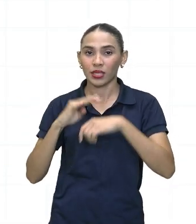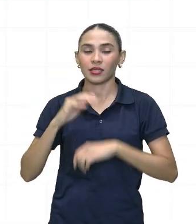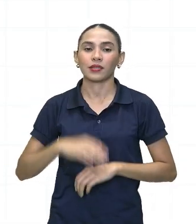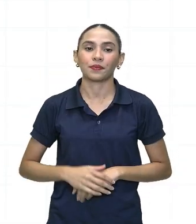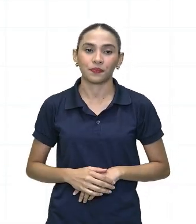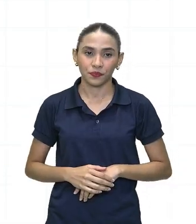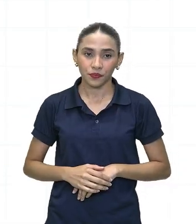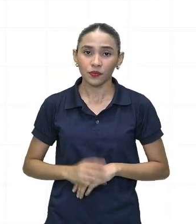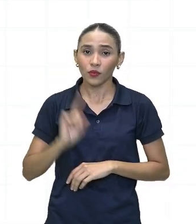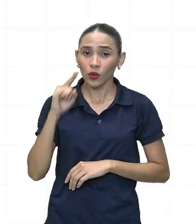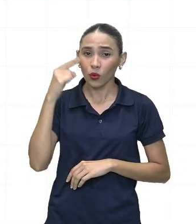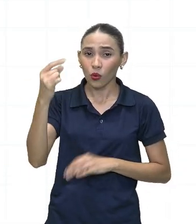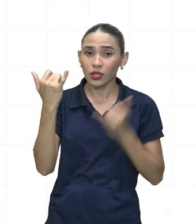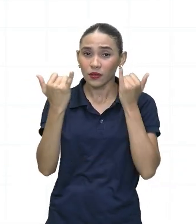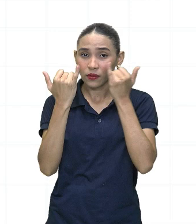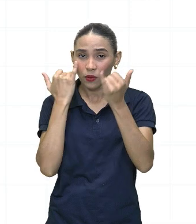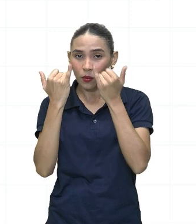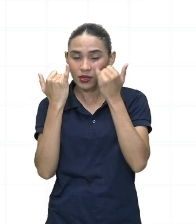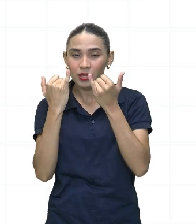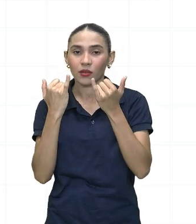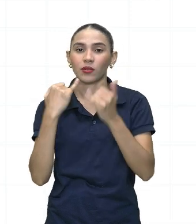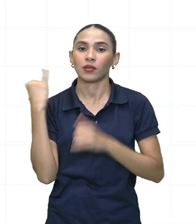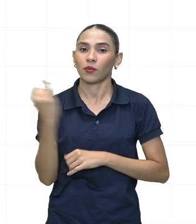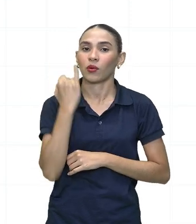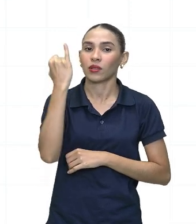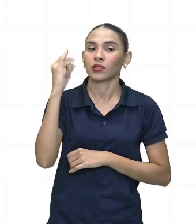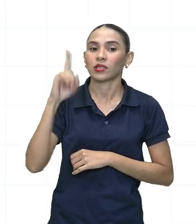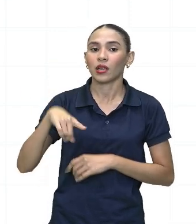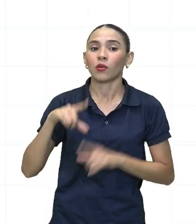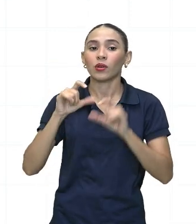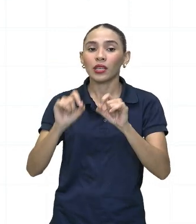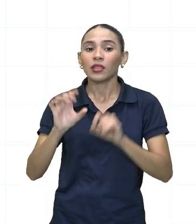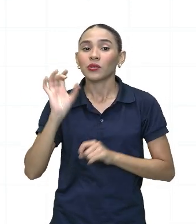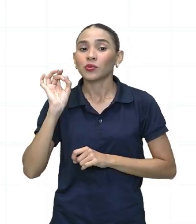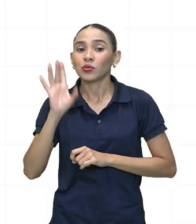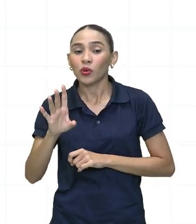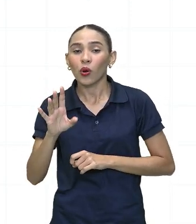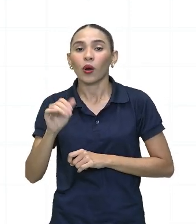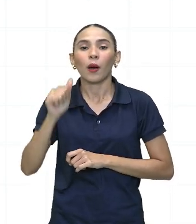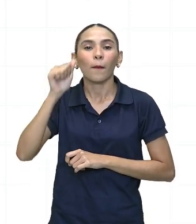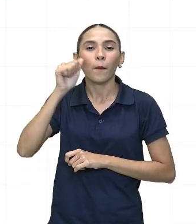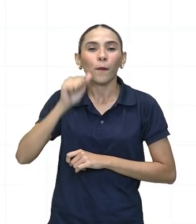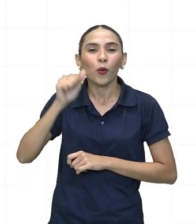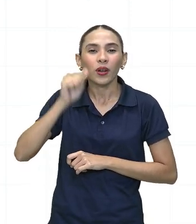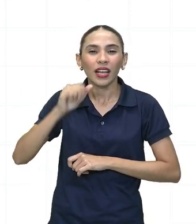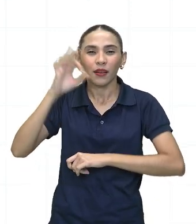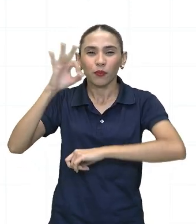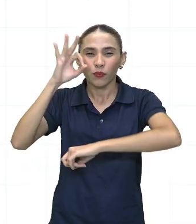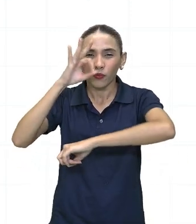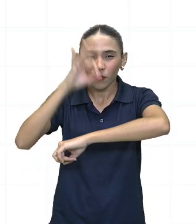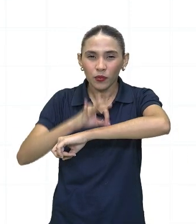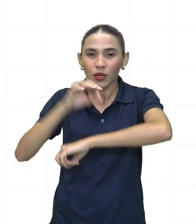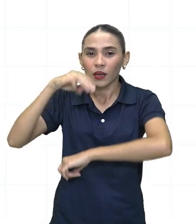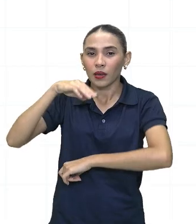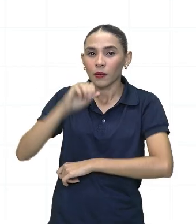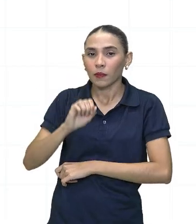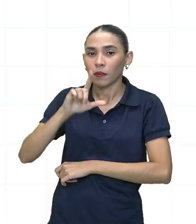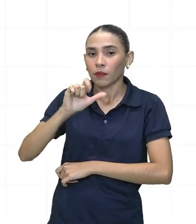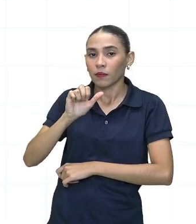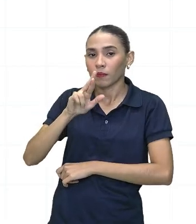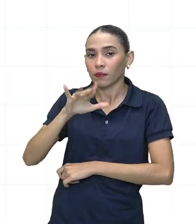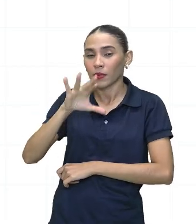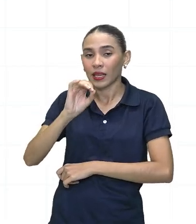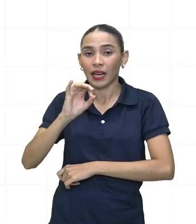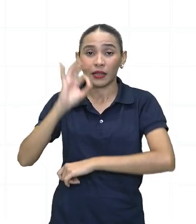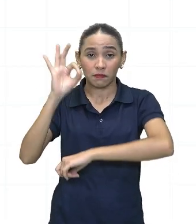né? Outra informação importante é que apenas a fêmea do mosquito Anopheles pica o